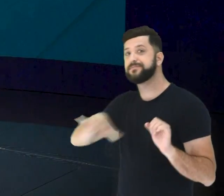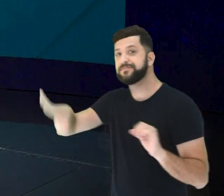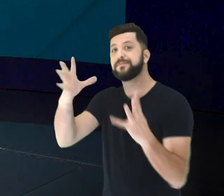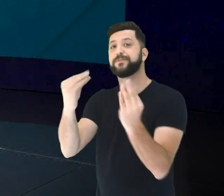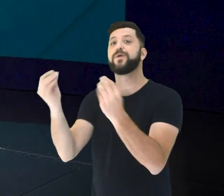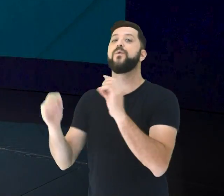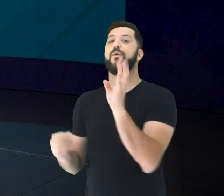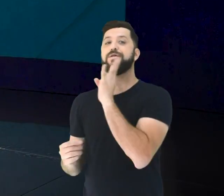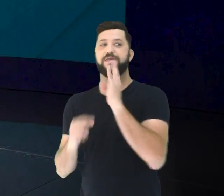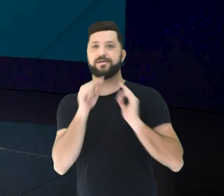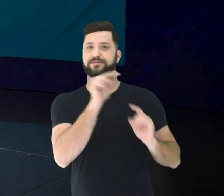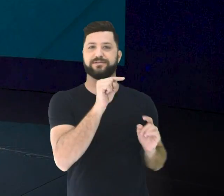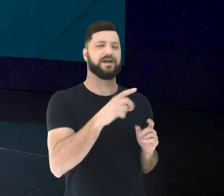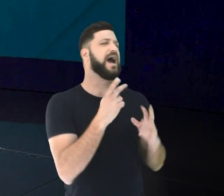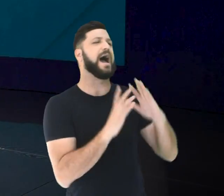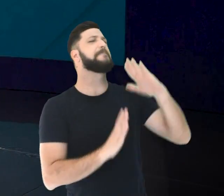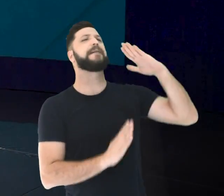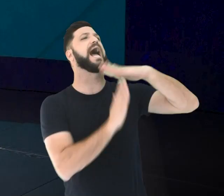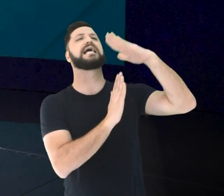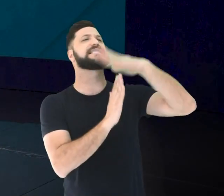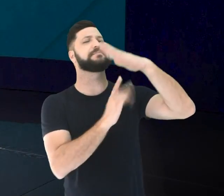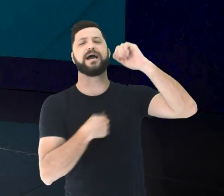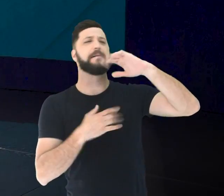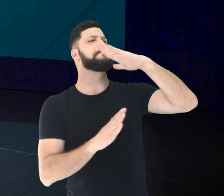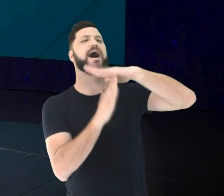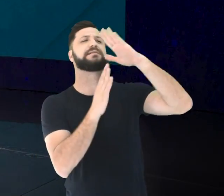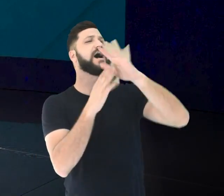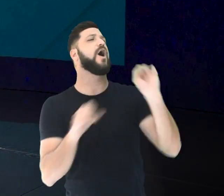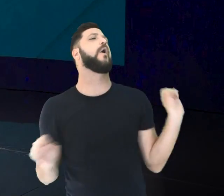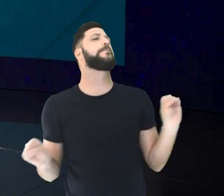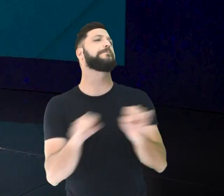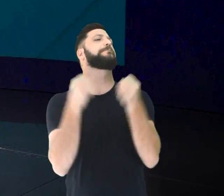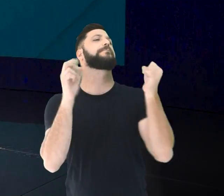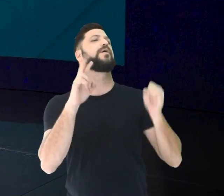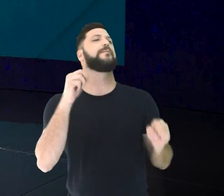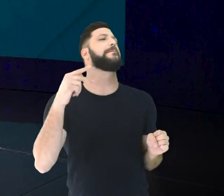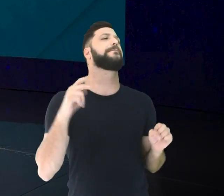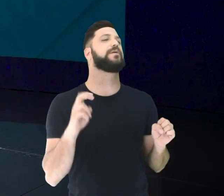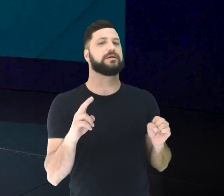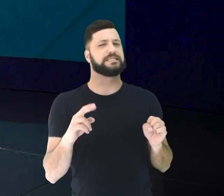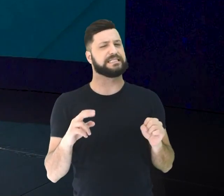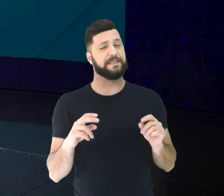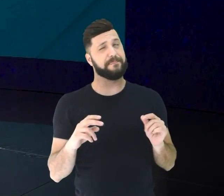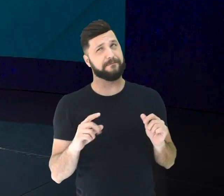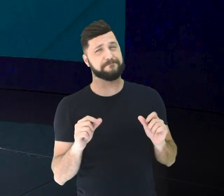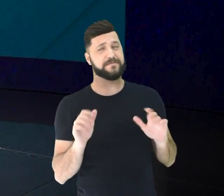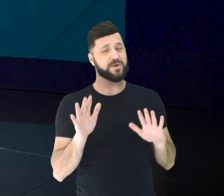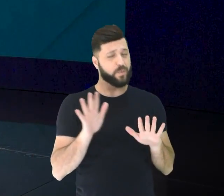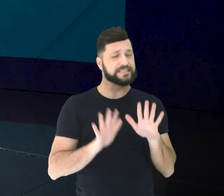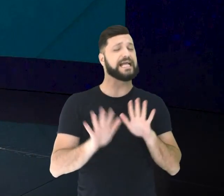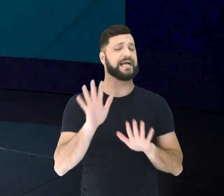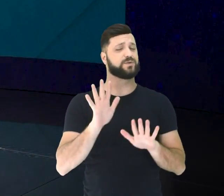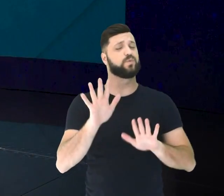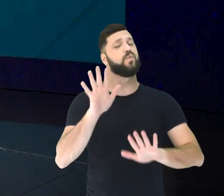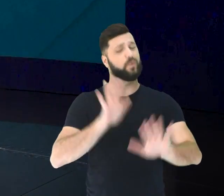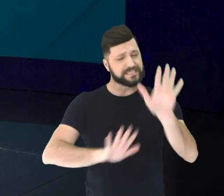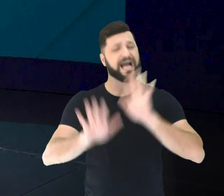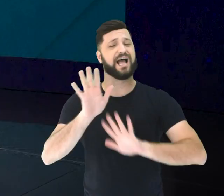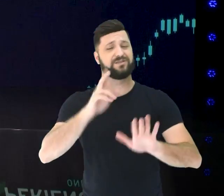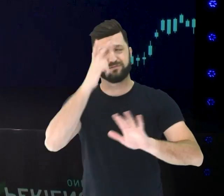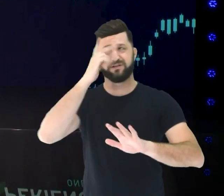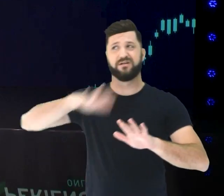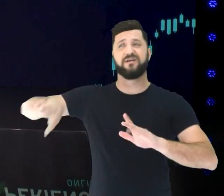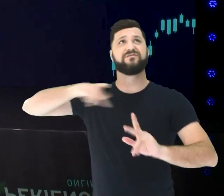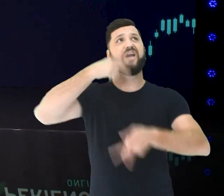acima da máxima da lateralização então agora rompeu né cara muito cuidado aqui tá muito cuidado aqui porque